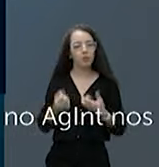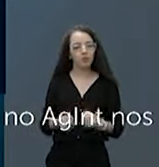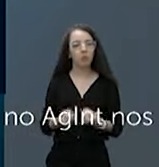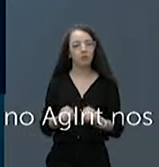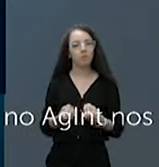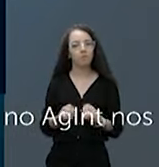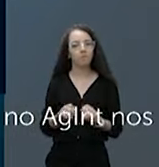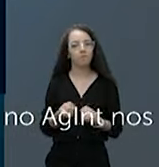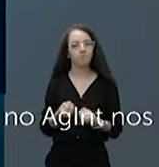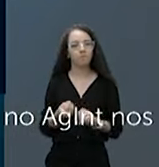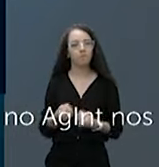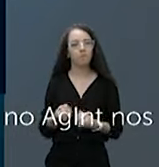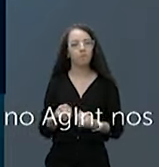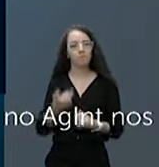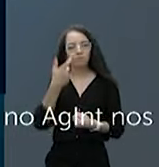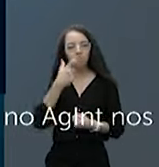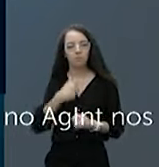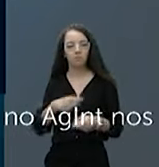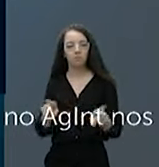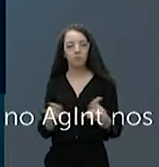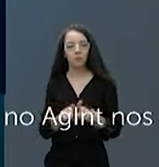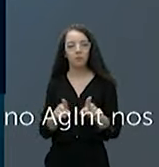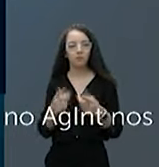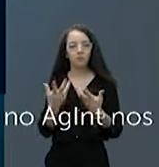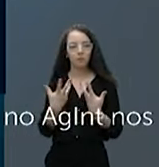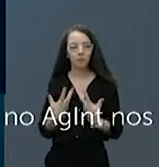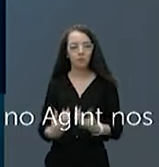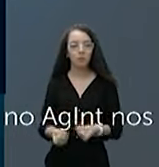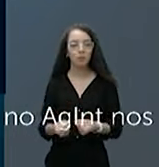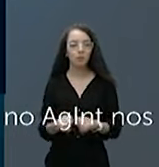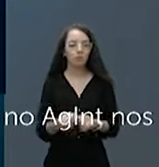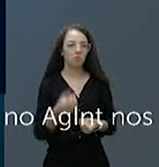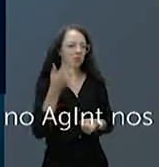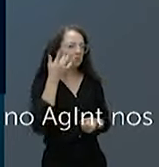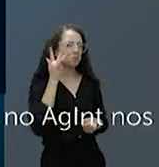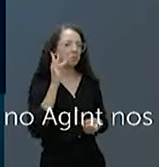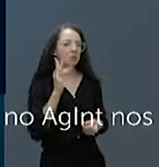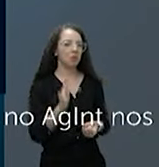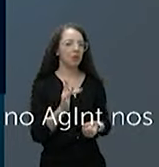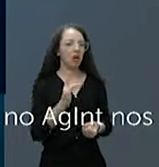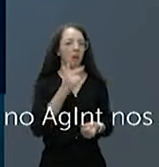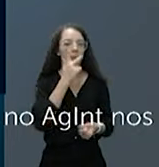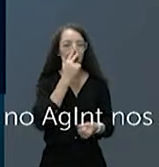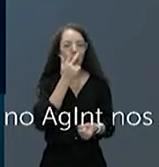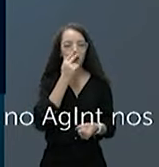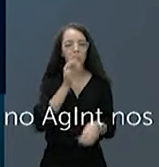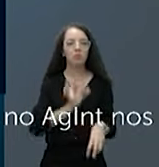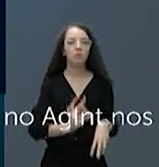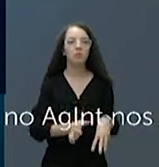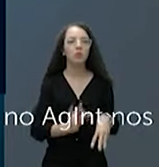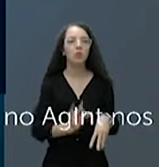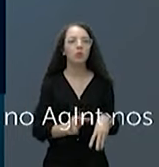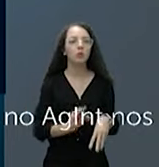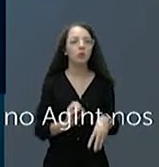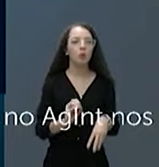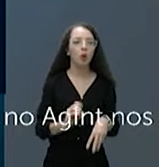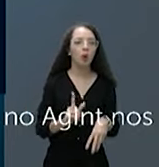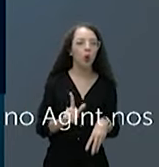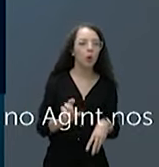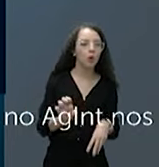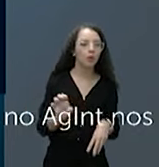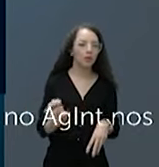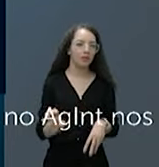ministro Salomão. Eu não sei se tenho aqui a impressão que o ministro Og não chegou a ler o voto dele.